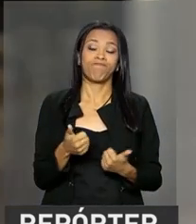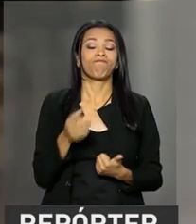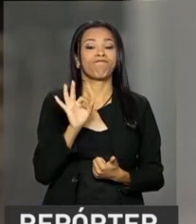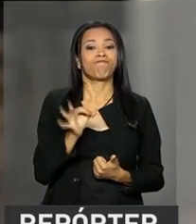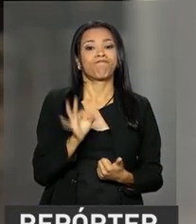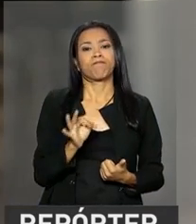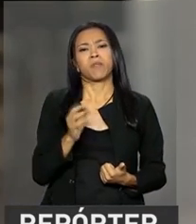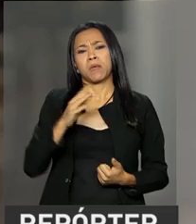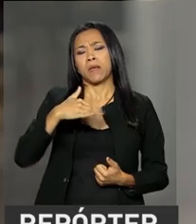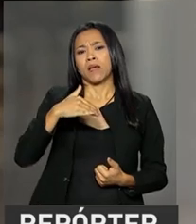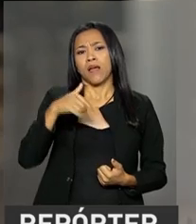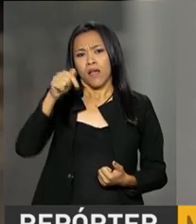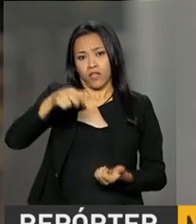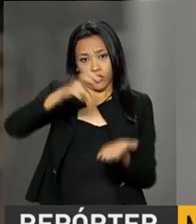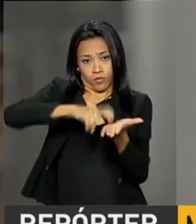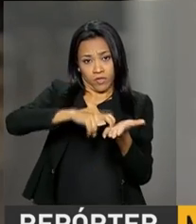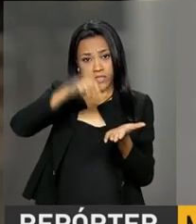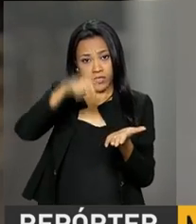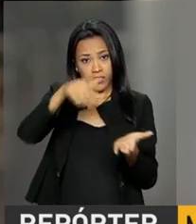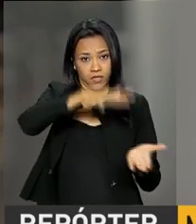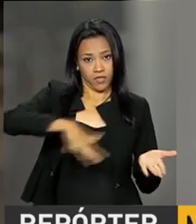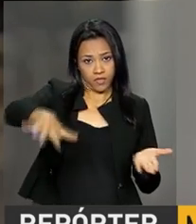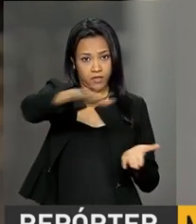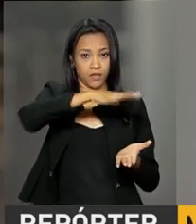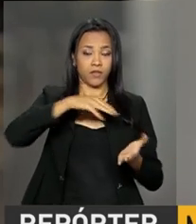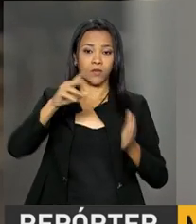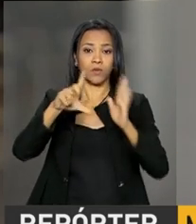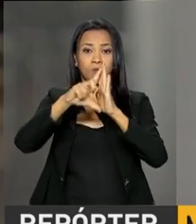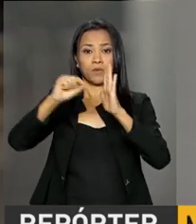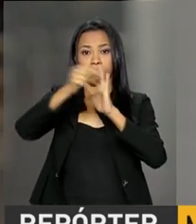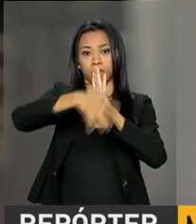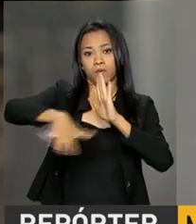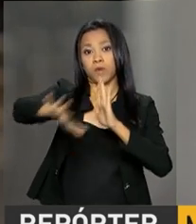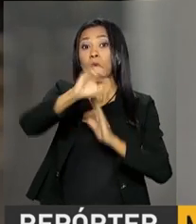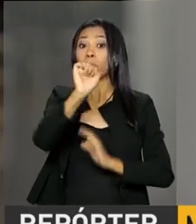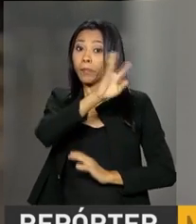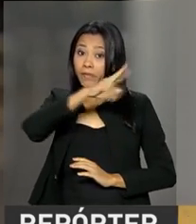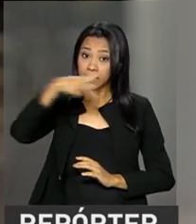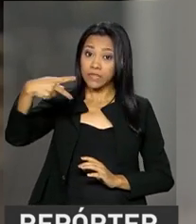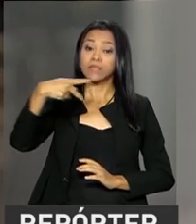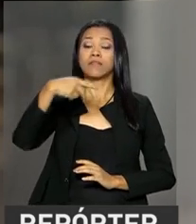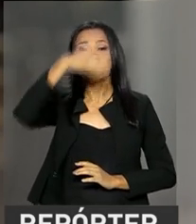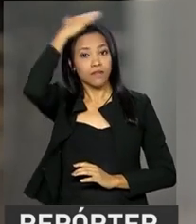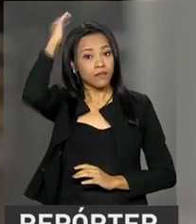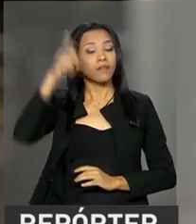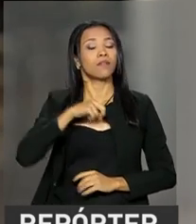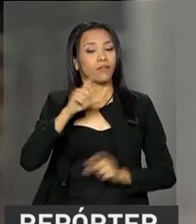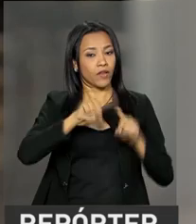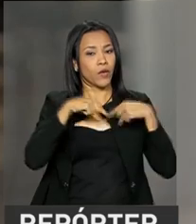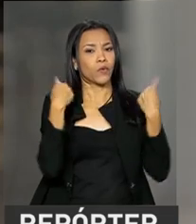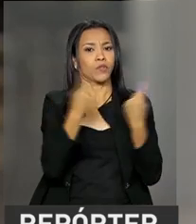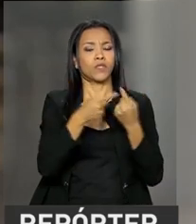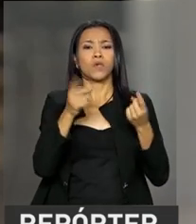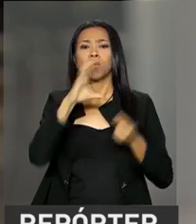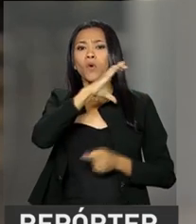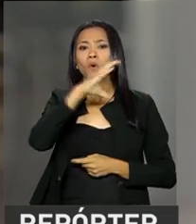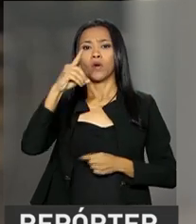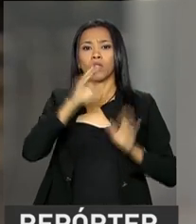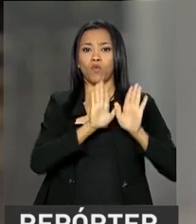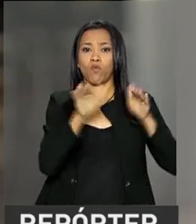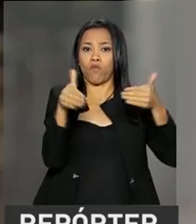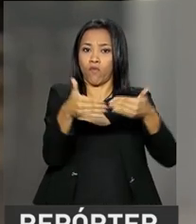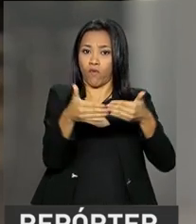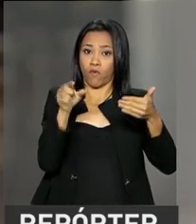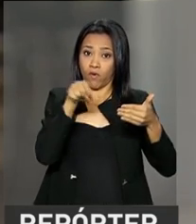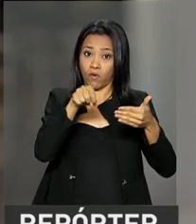isso mesmo mais cedo aqui no Palácio do Planalto o presidente Michel Temer se reuniu com os coordenadores do Fórum Brasileiro de